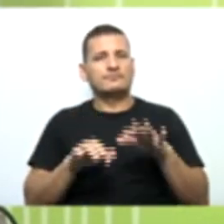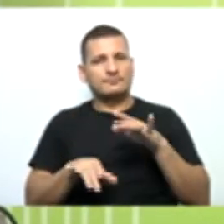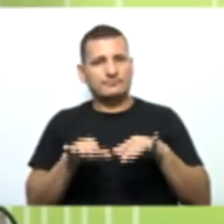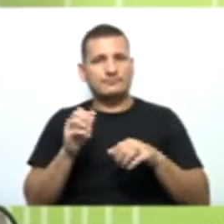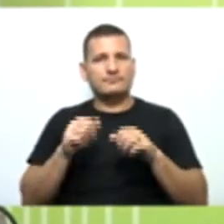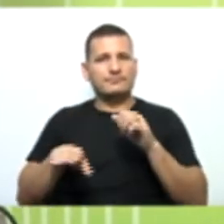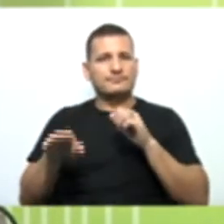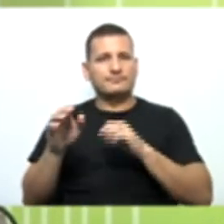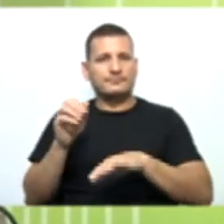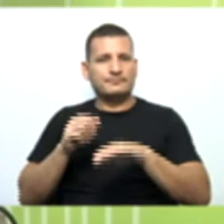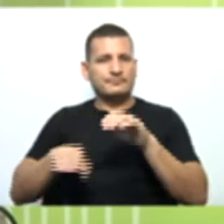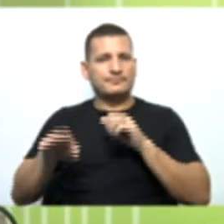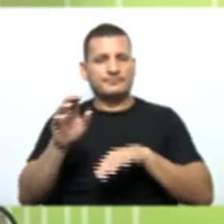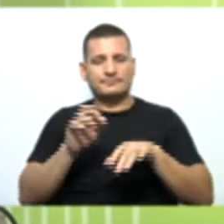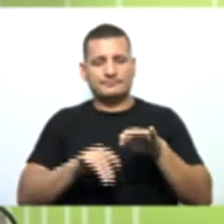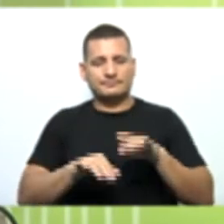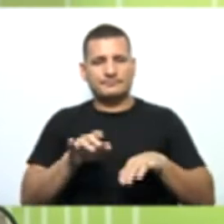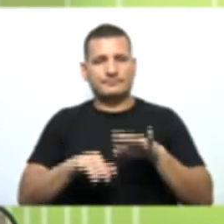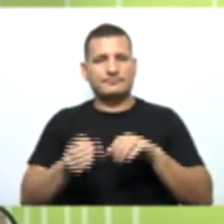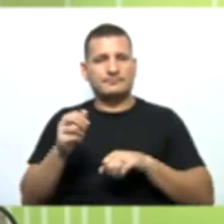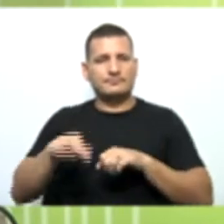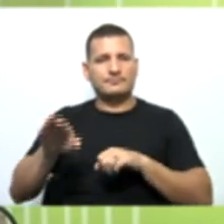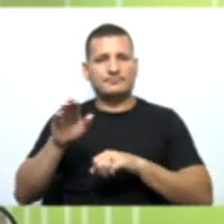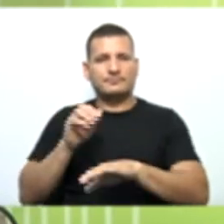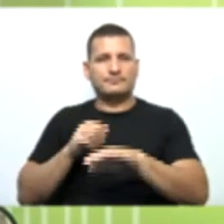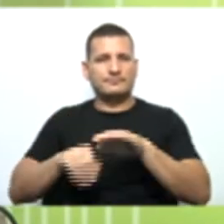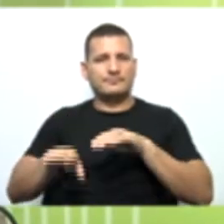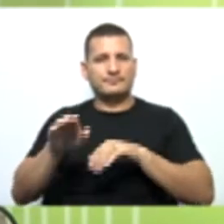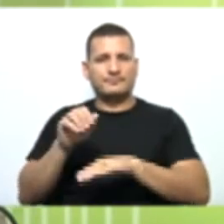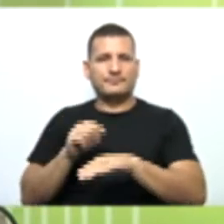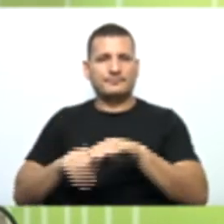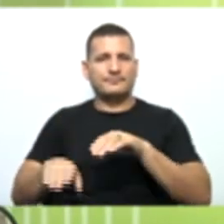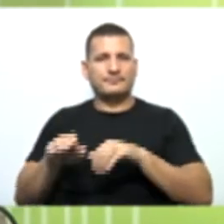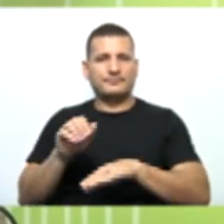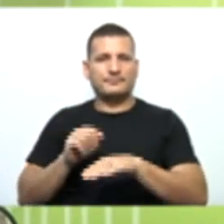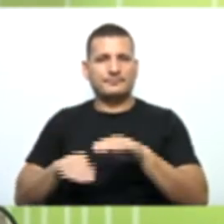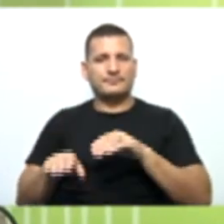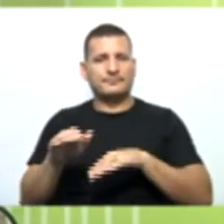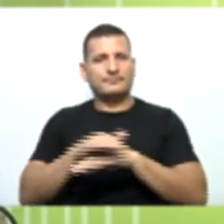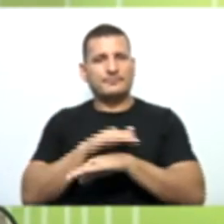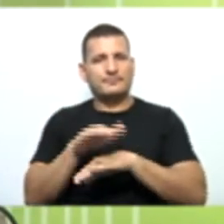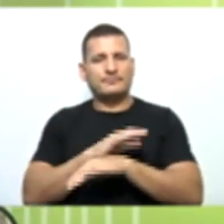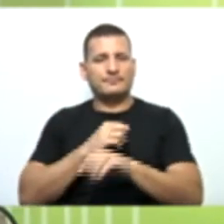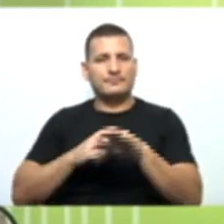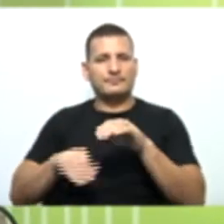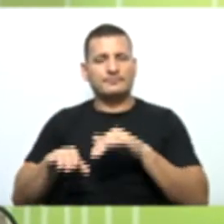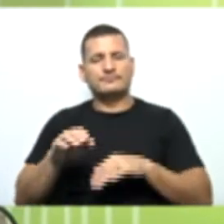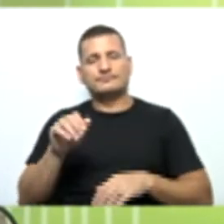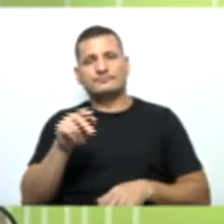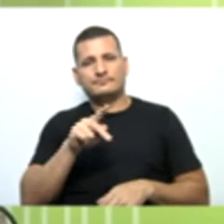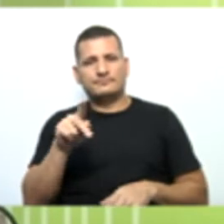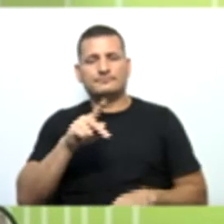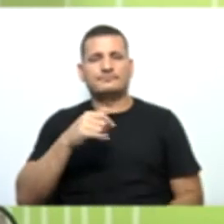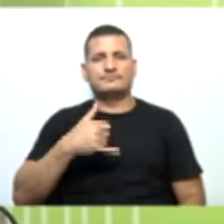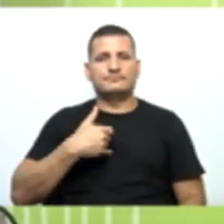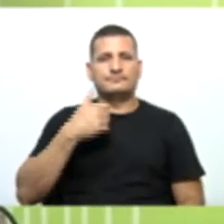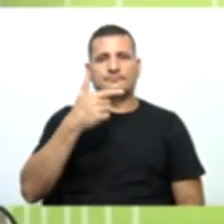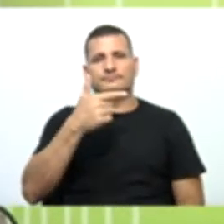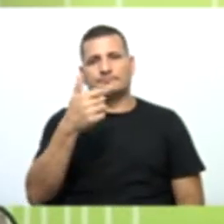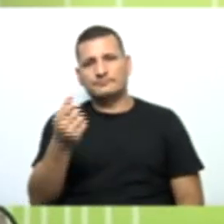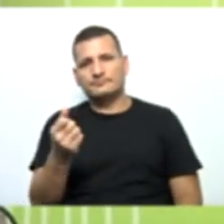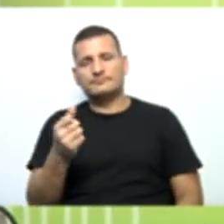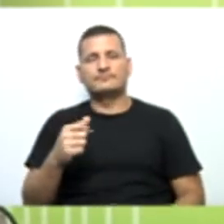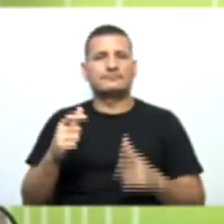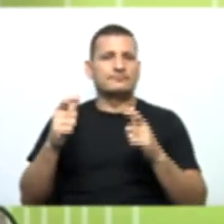informar. Não é isso? Você vai estar informando Marlon, 26 anos, professor,